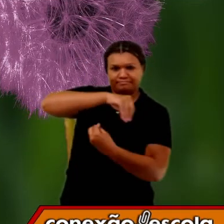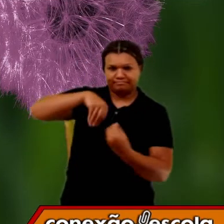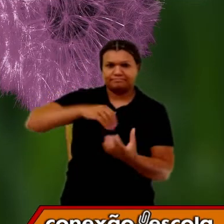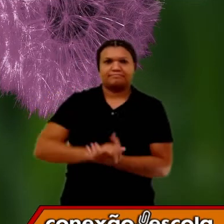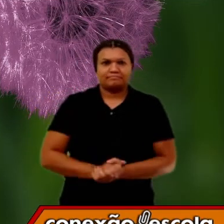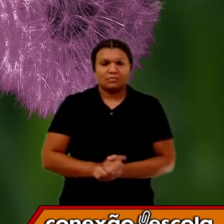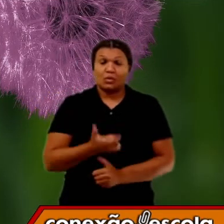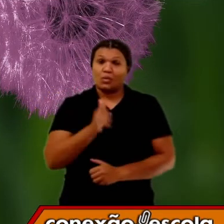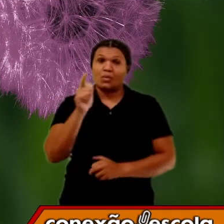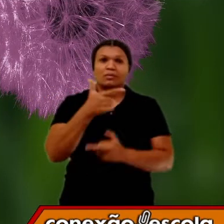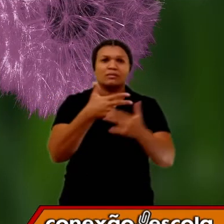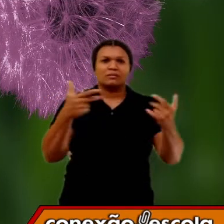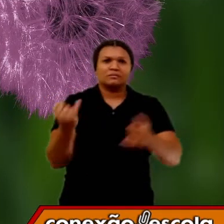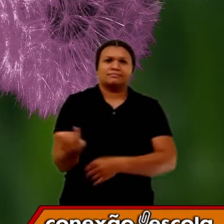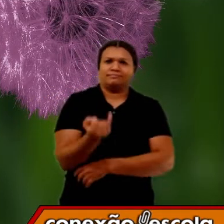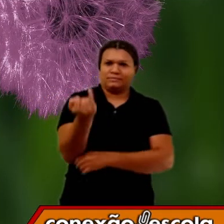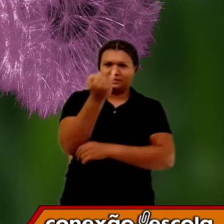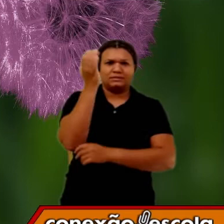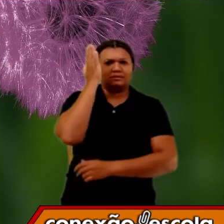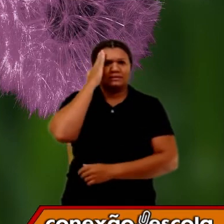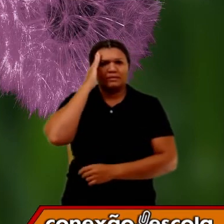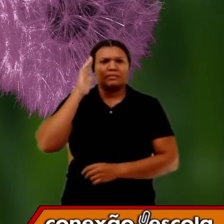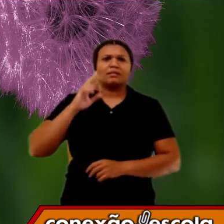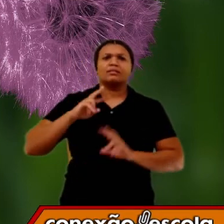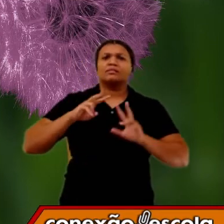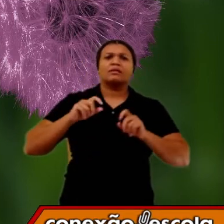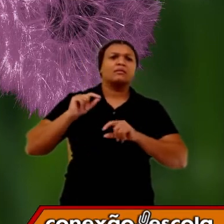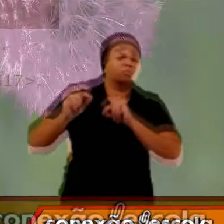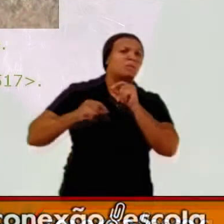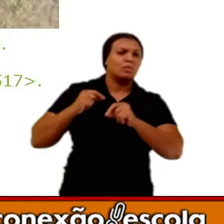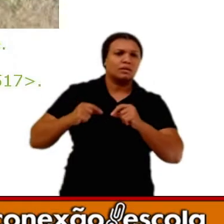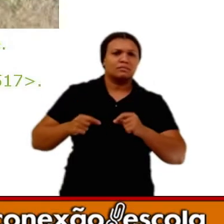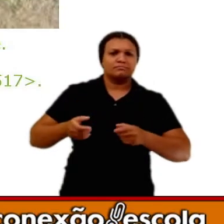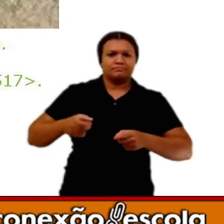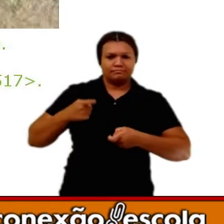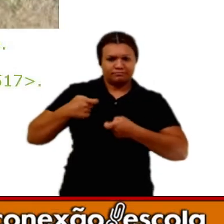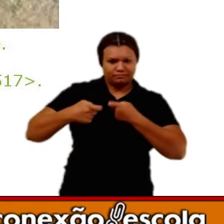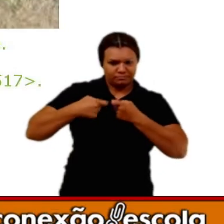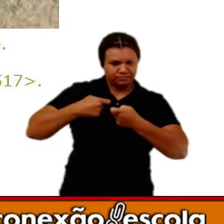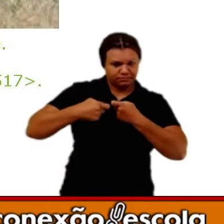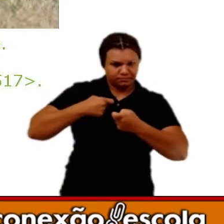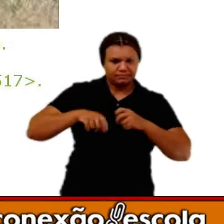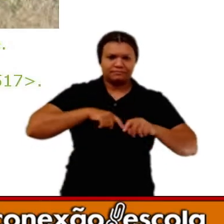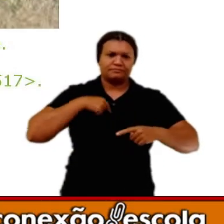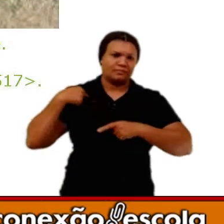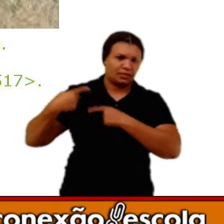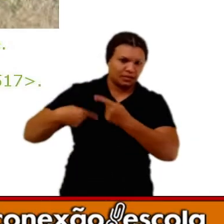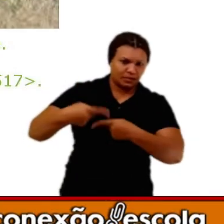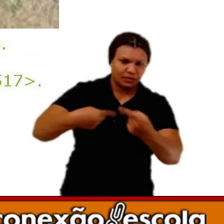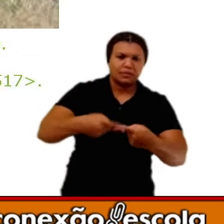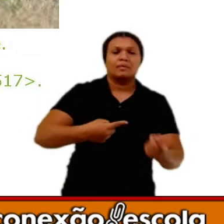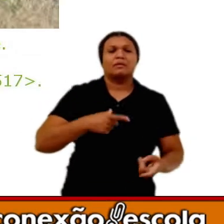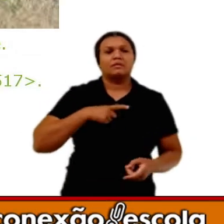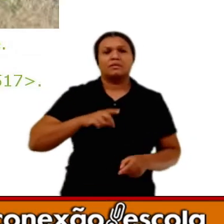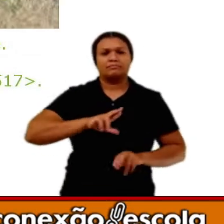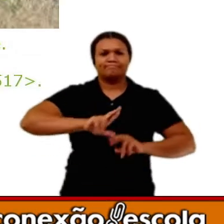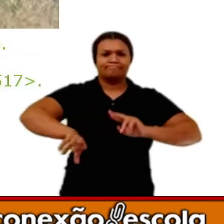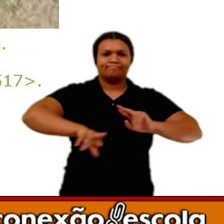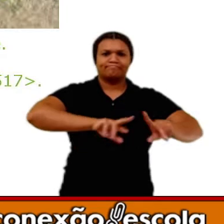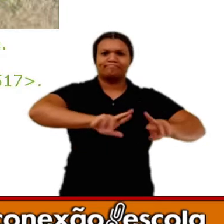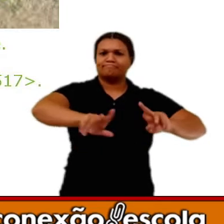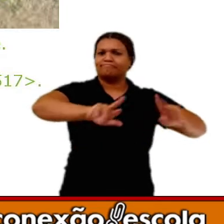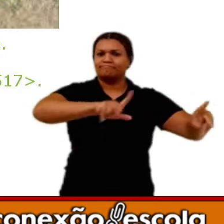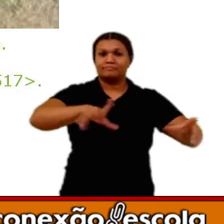coisa importante da gente saber sobre a reprodução sexuada é que existem variedades, existem várias formas